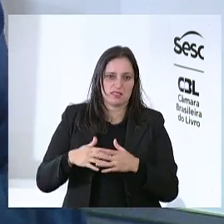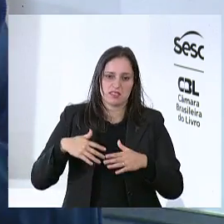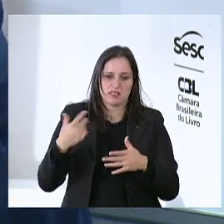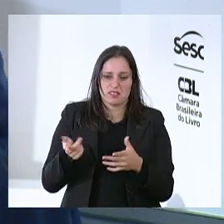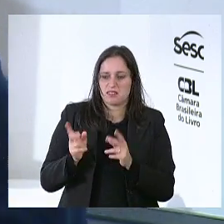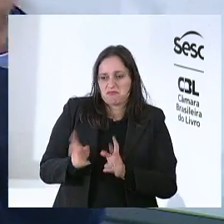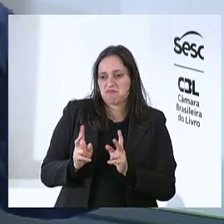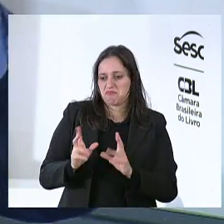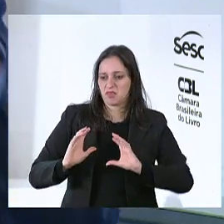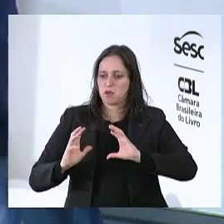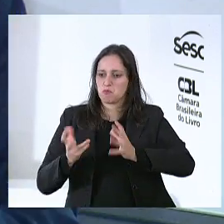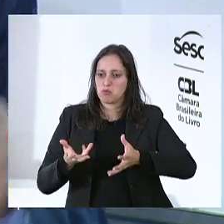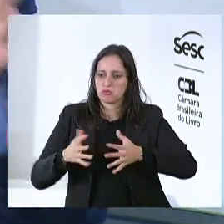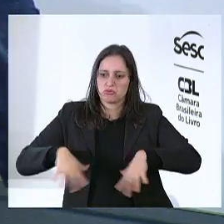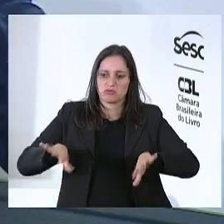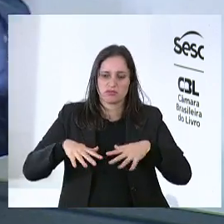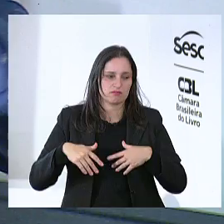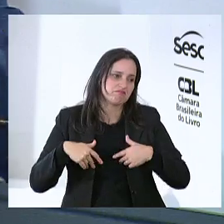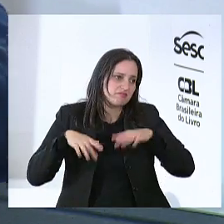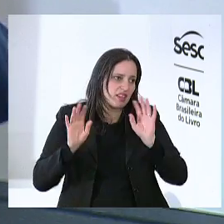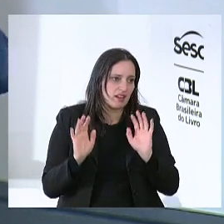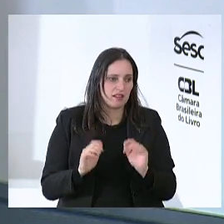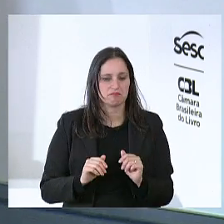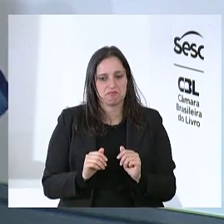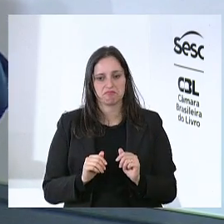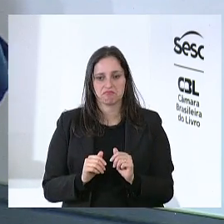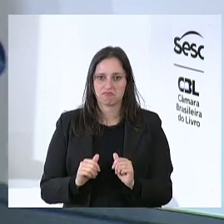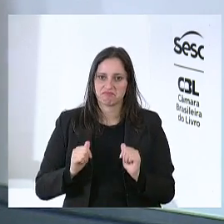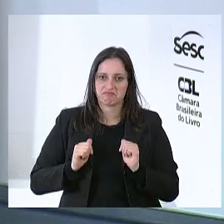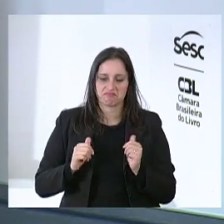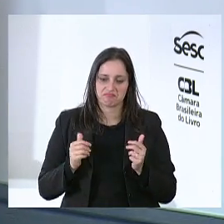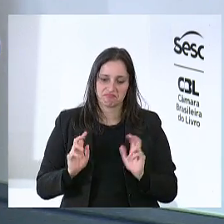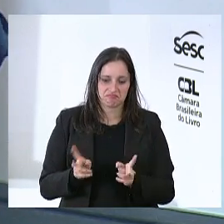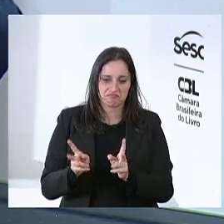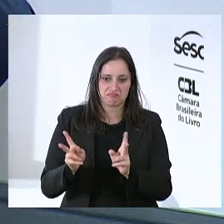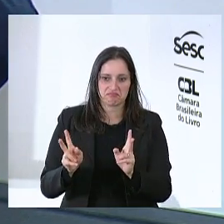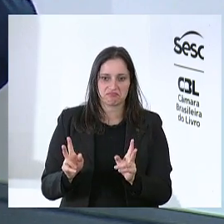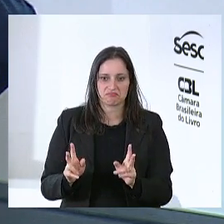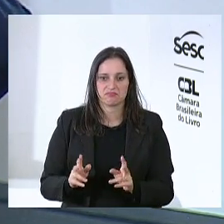assim mesmo, portanto eu posso ser filho da puta, posso ser banqueiro à vontade e tal.